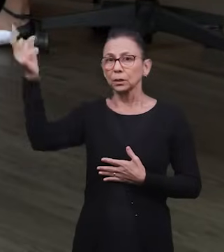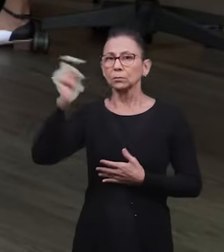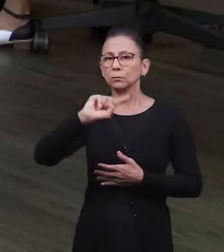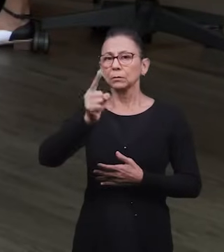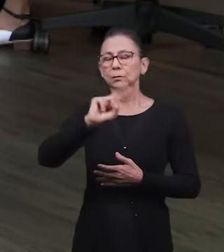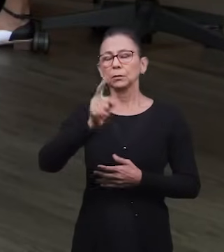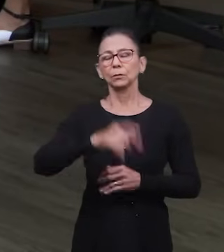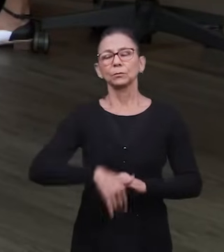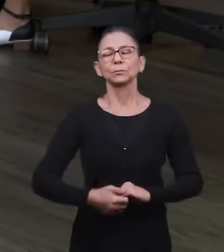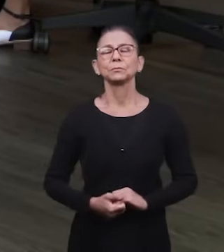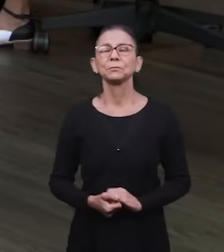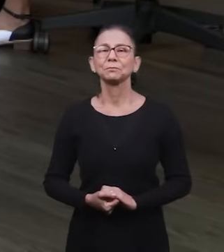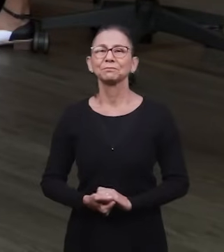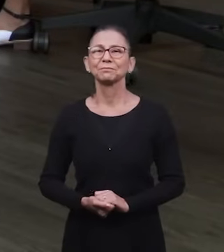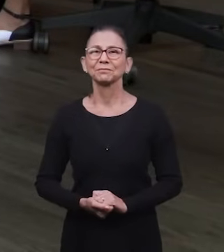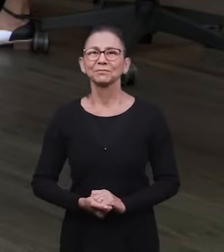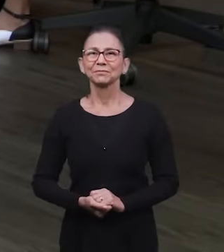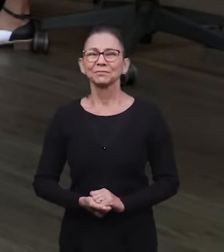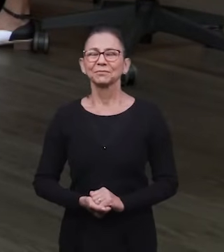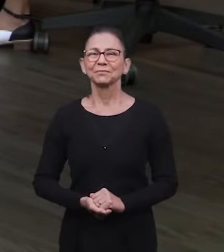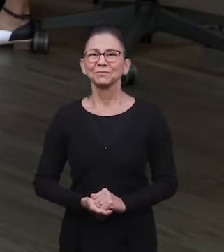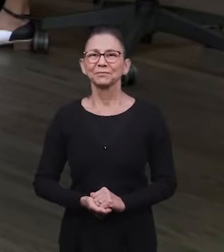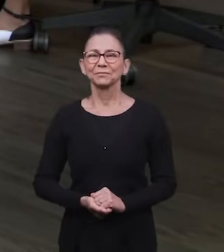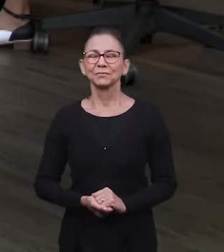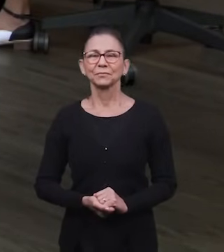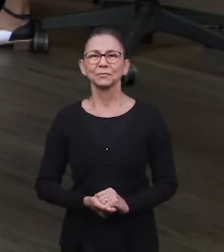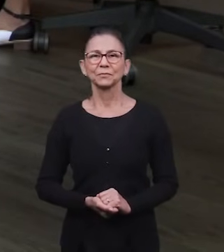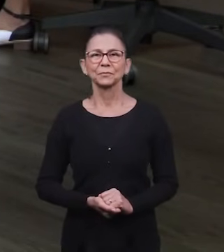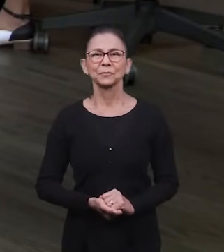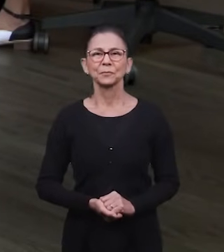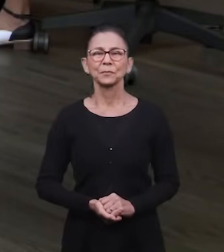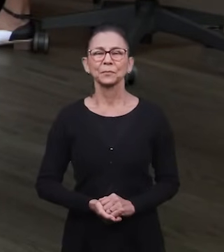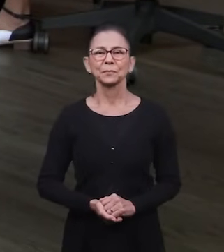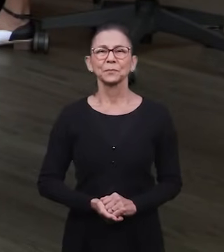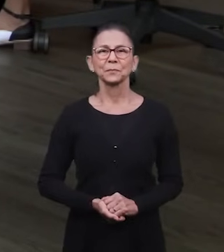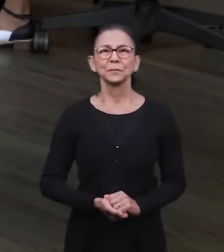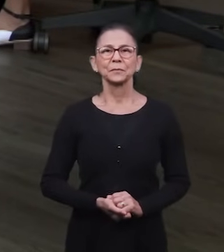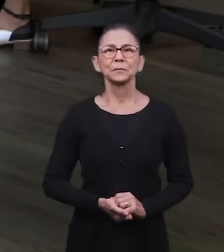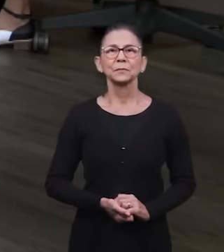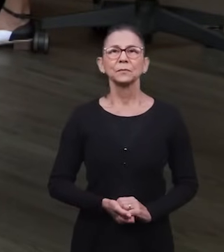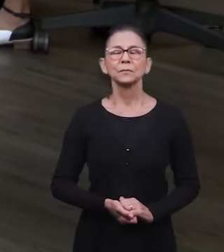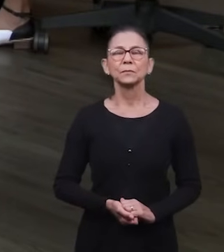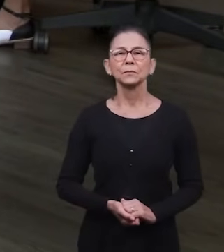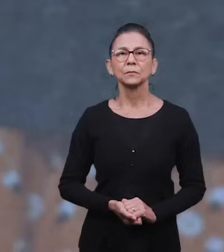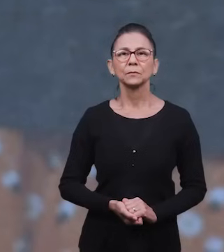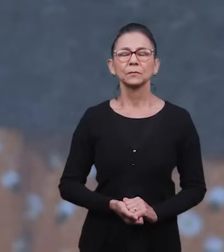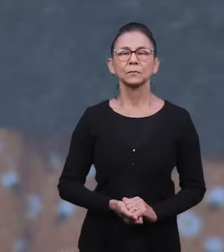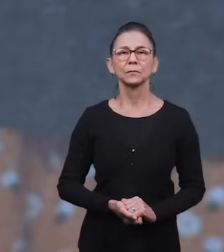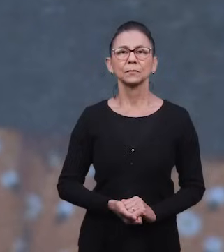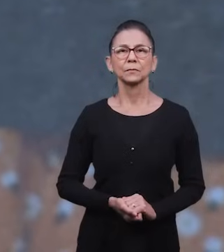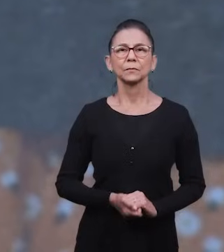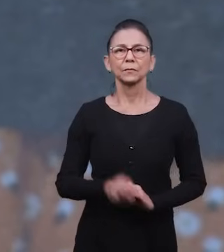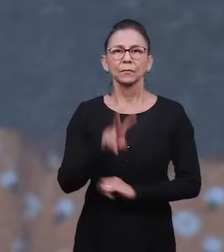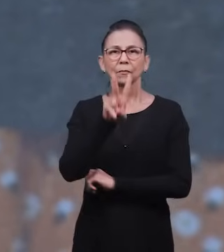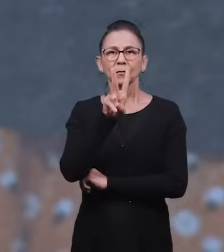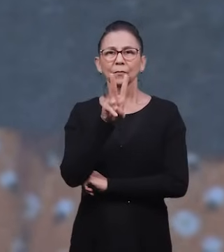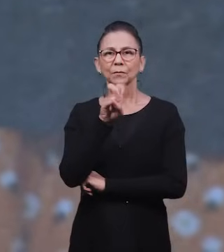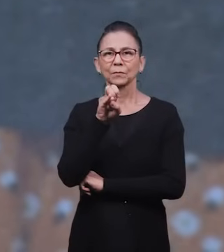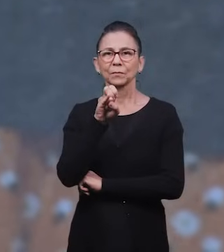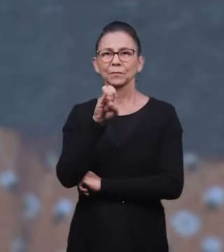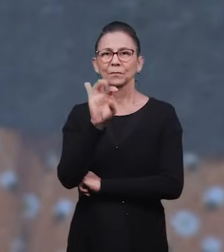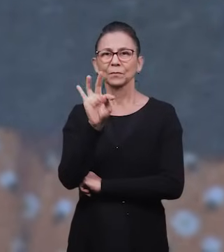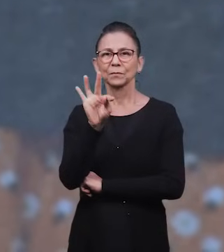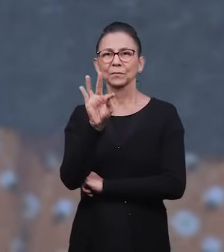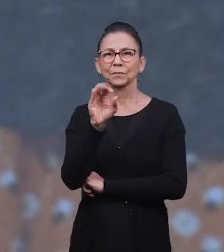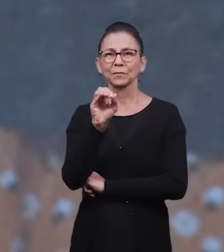Está respondido? Está respondido. Vamos lá, vamos ouvir agora o que é que o Vitor Barbosa tem